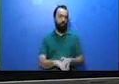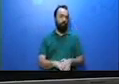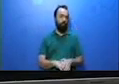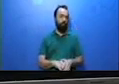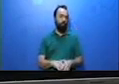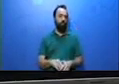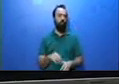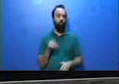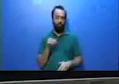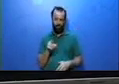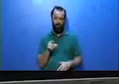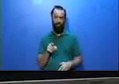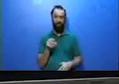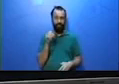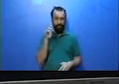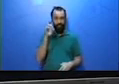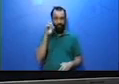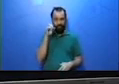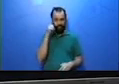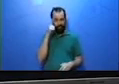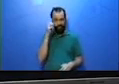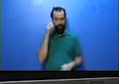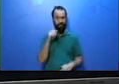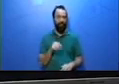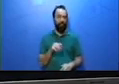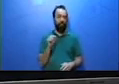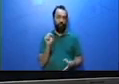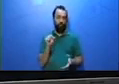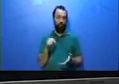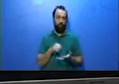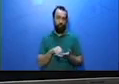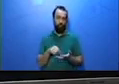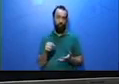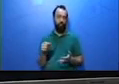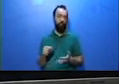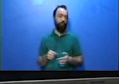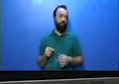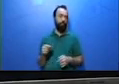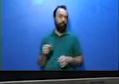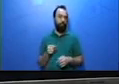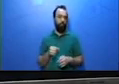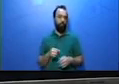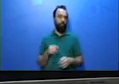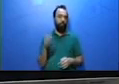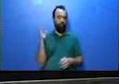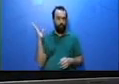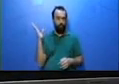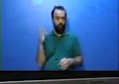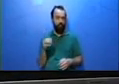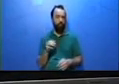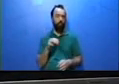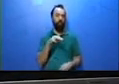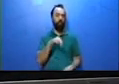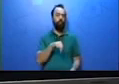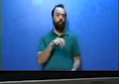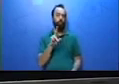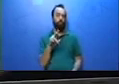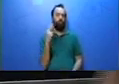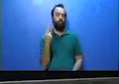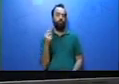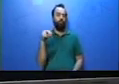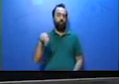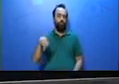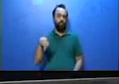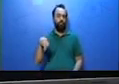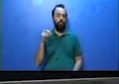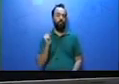Isso, vocês sabem, né? Então, vamos lá, pega o seu lápis, vamos fazer juntos. Andorinha. É com M ou com